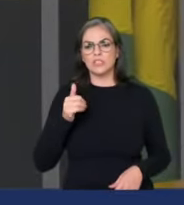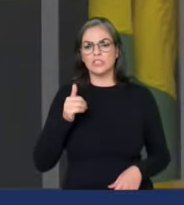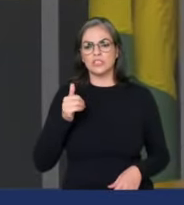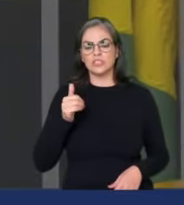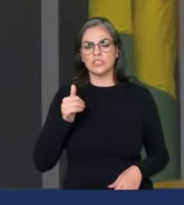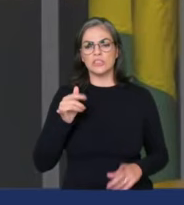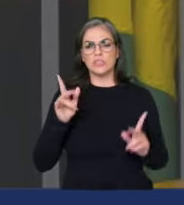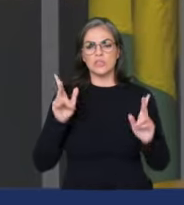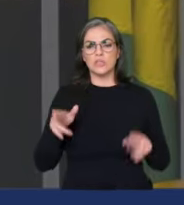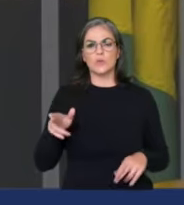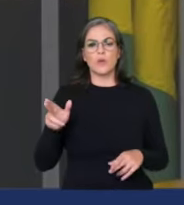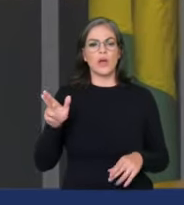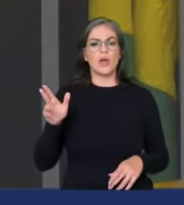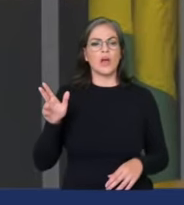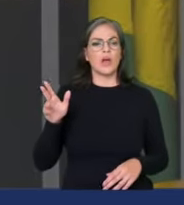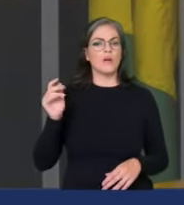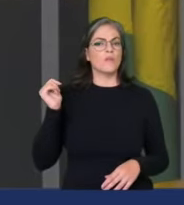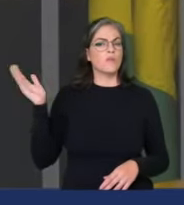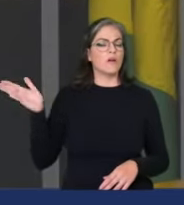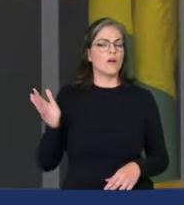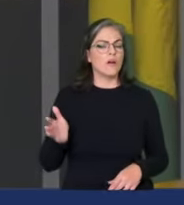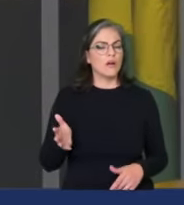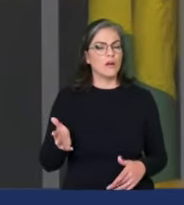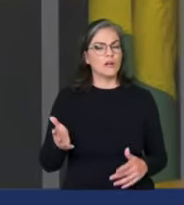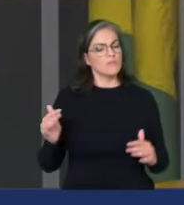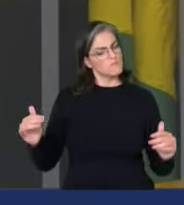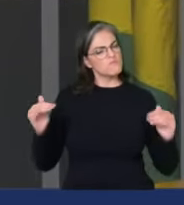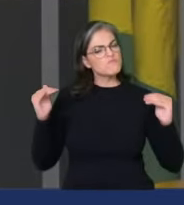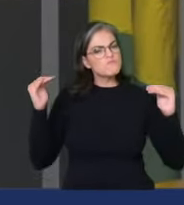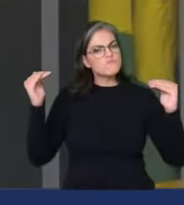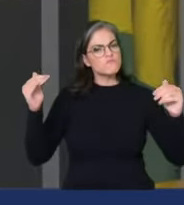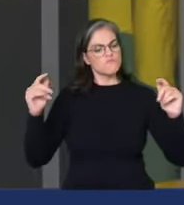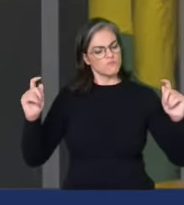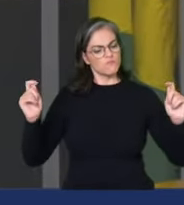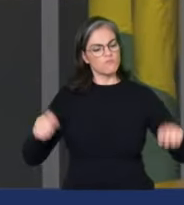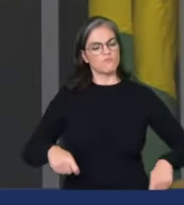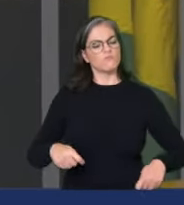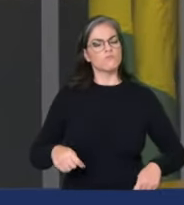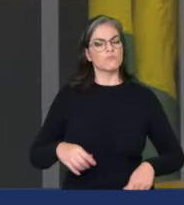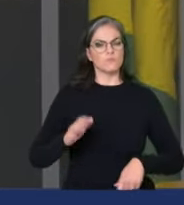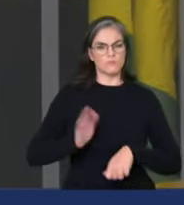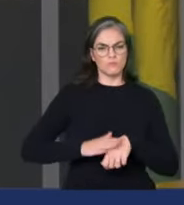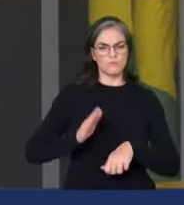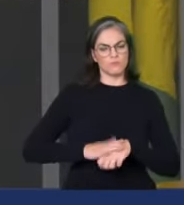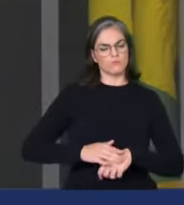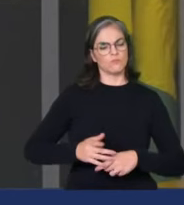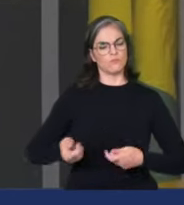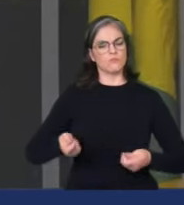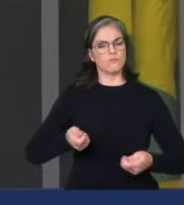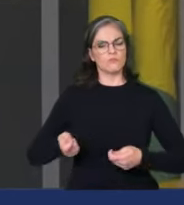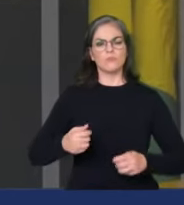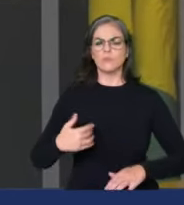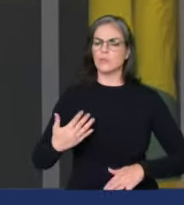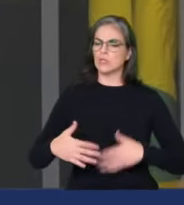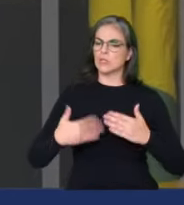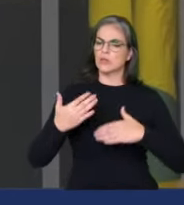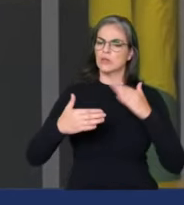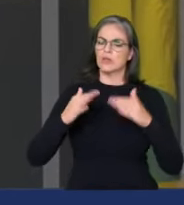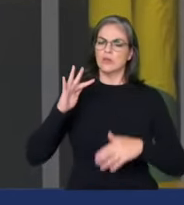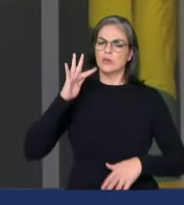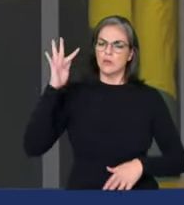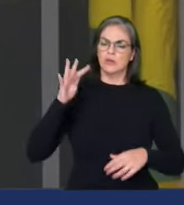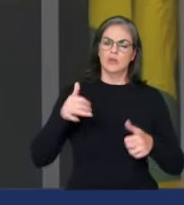faz, buscando soberania, autonomia, desenvolvimento e um futuro para a nossa